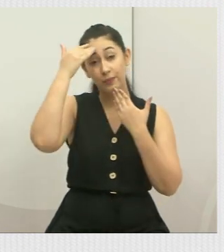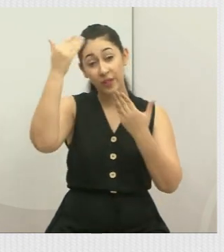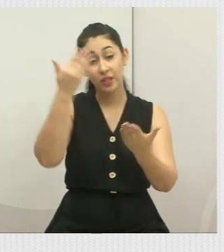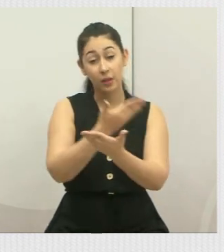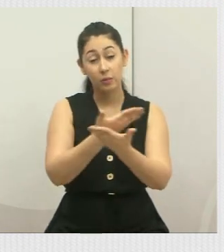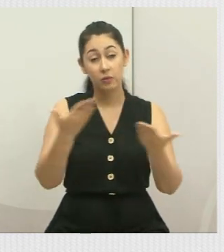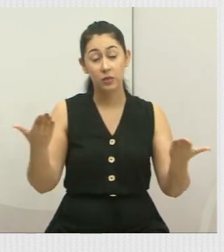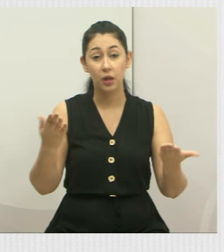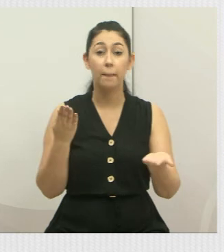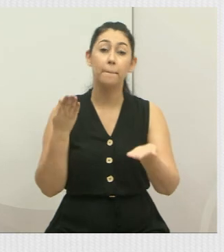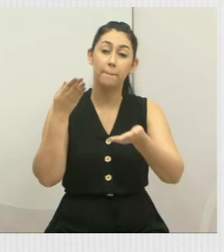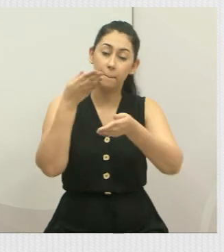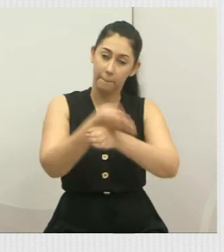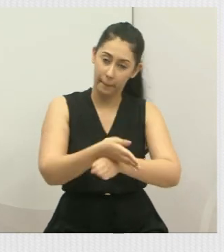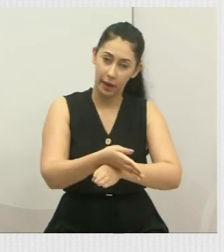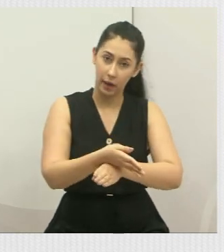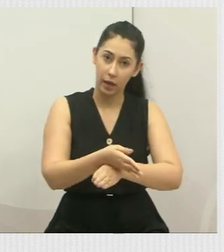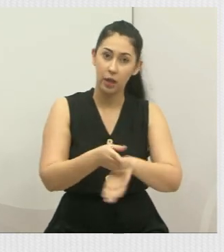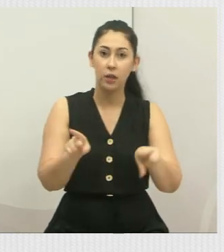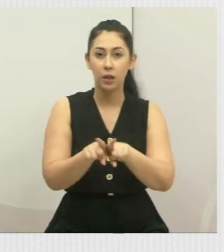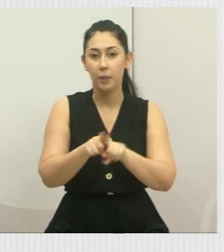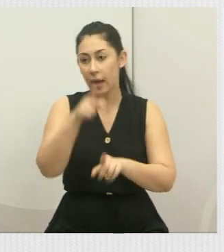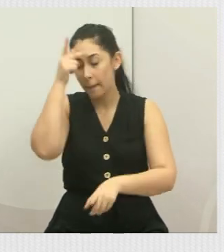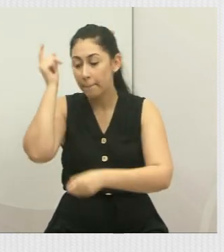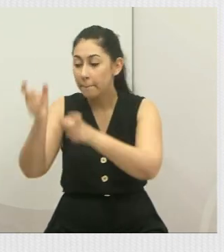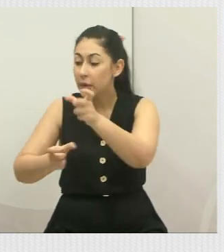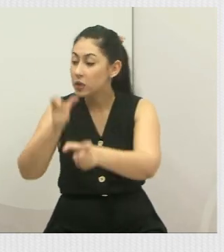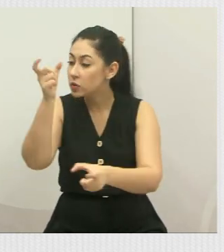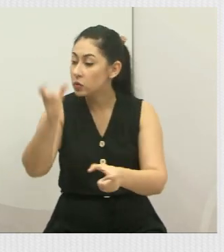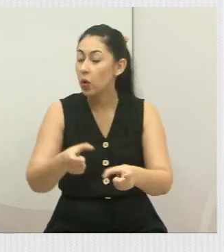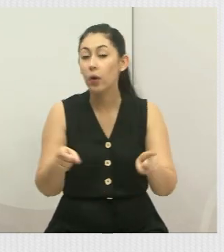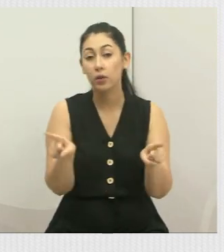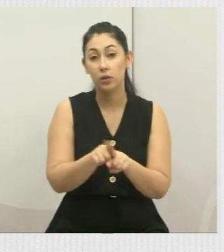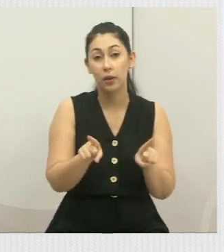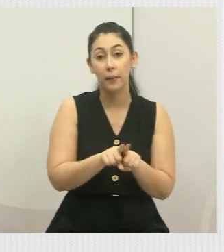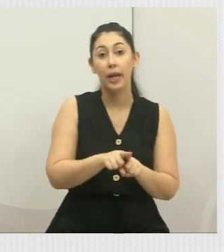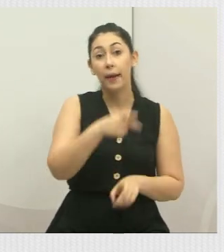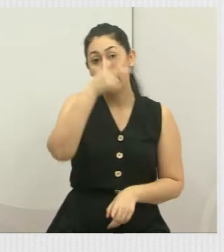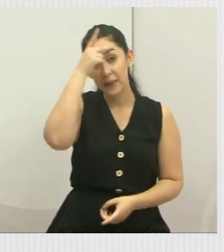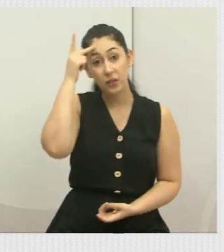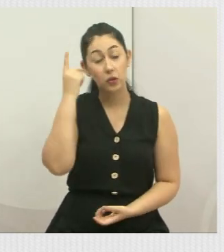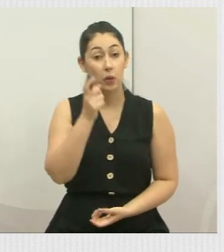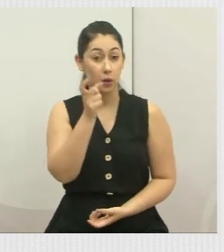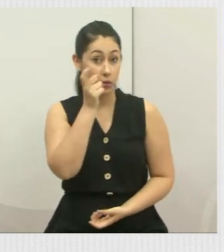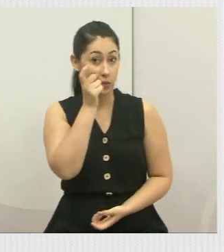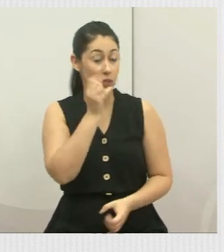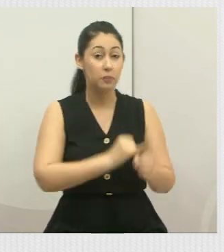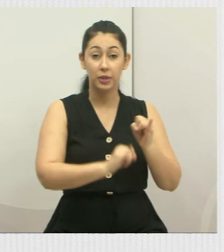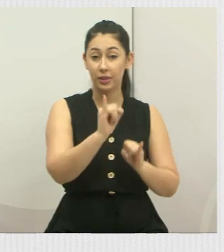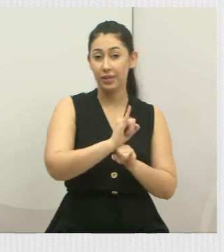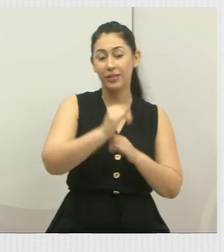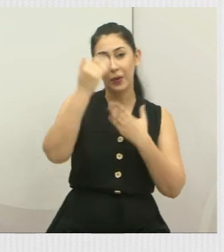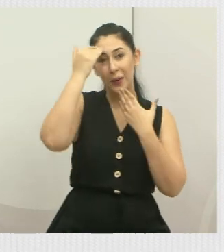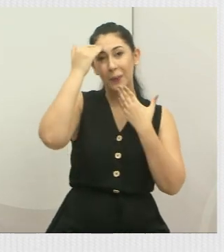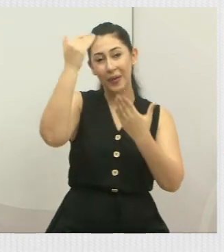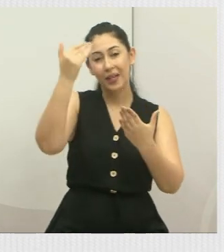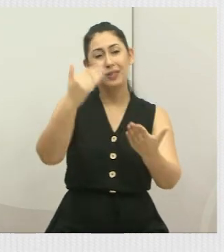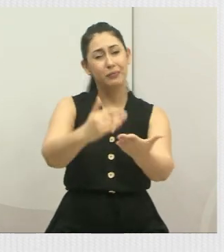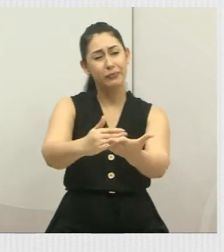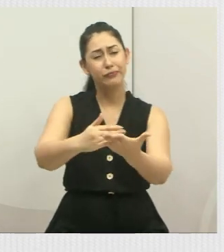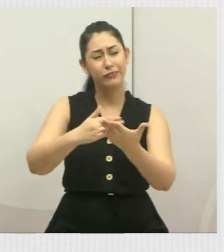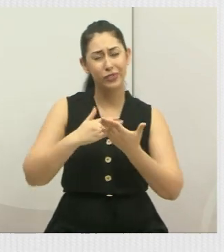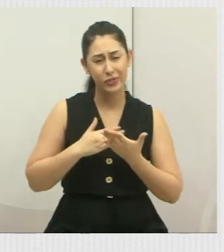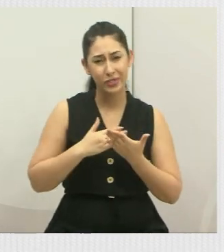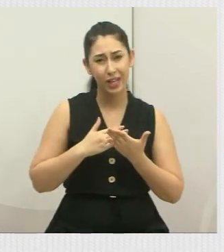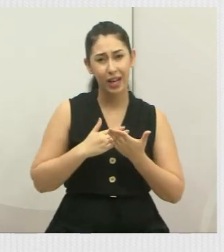todos pela participação, a todos os presentes e a todos aqueles que estão online aqui junto conosco. Muito obrigado por contribuir